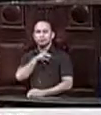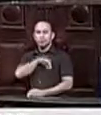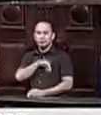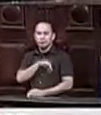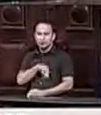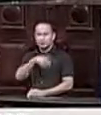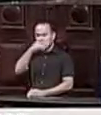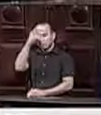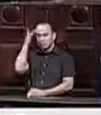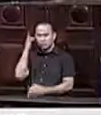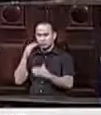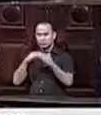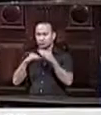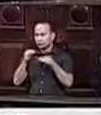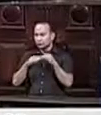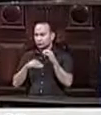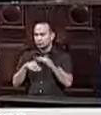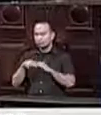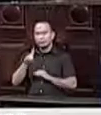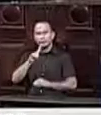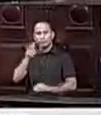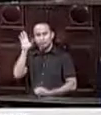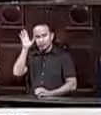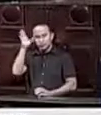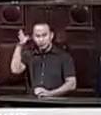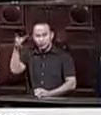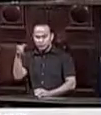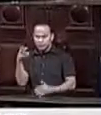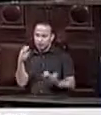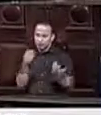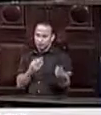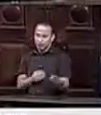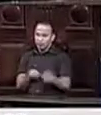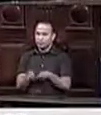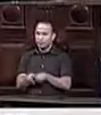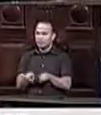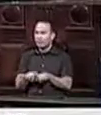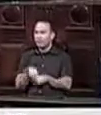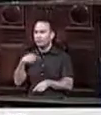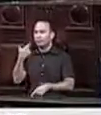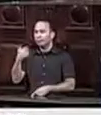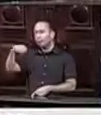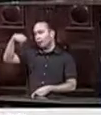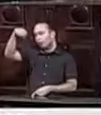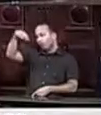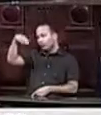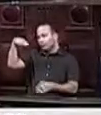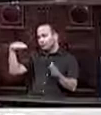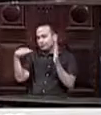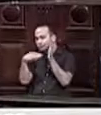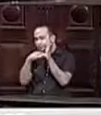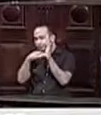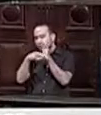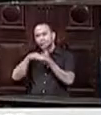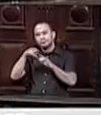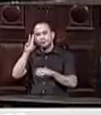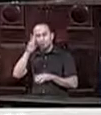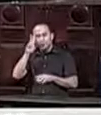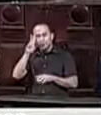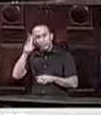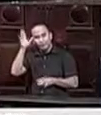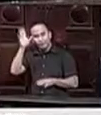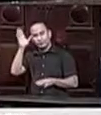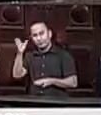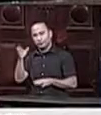dos servidores não será resolvida, da mesma forma que não se tem luz no fim do túnel para se resolver,